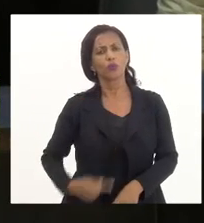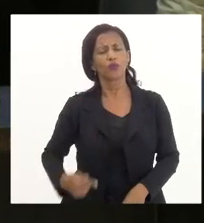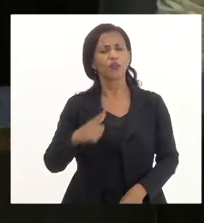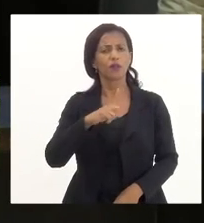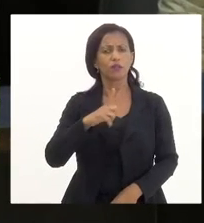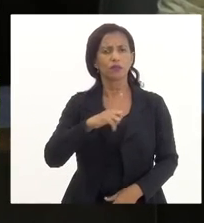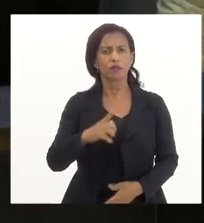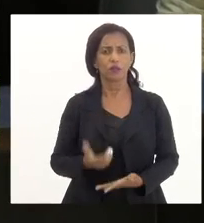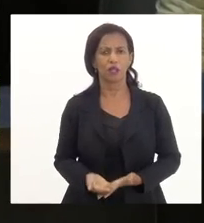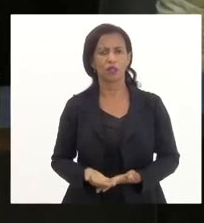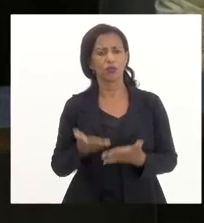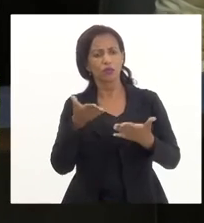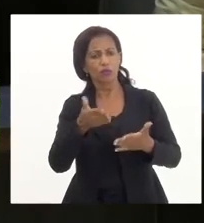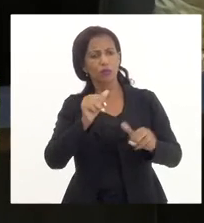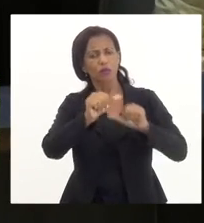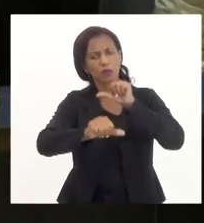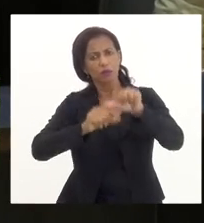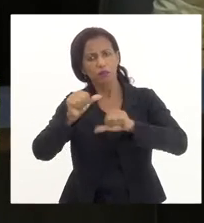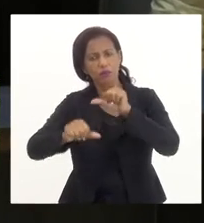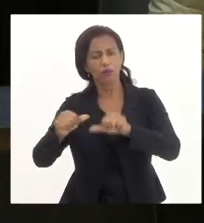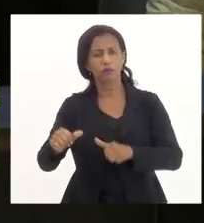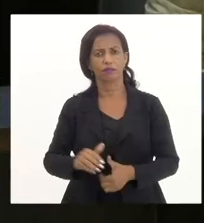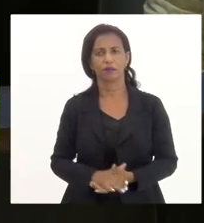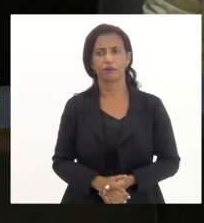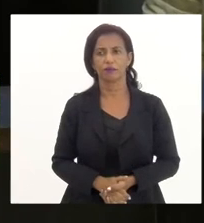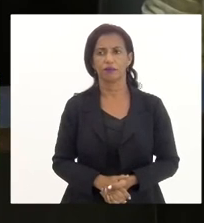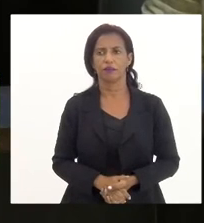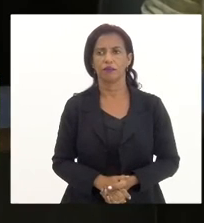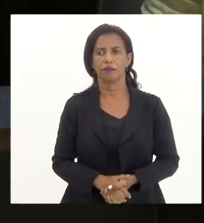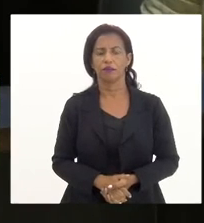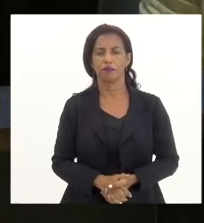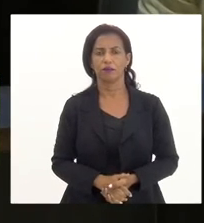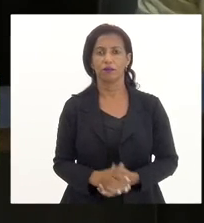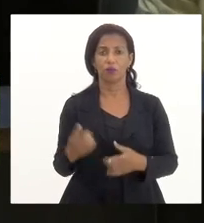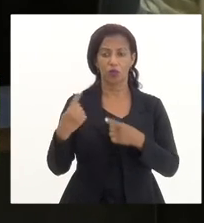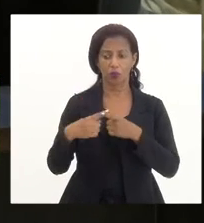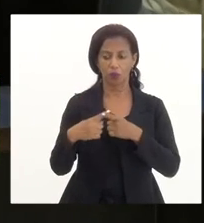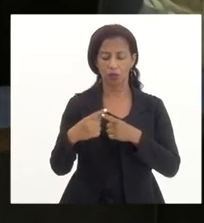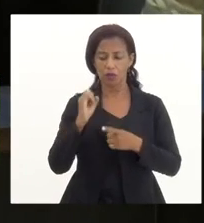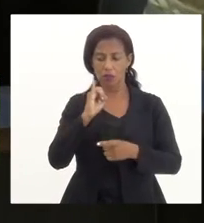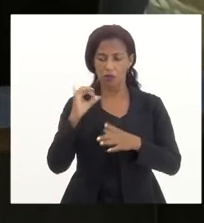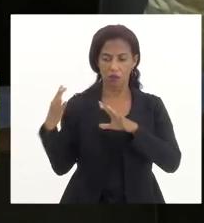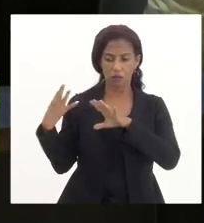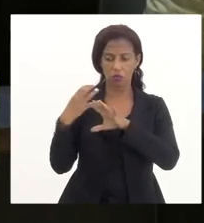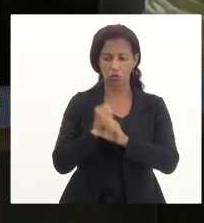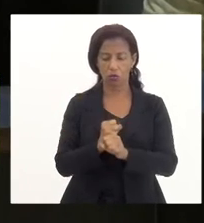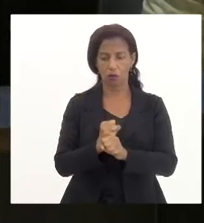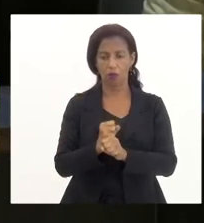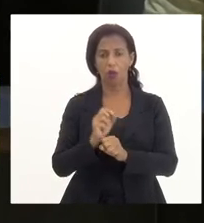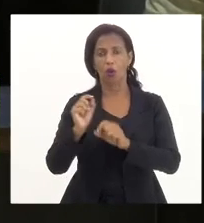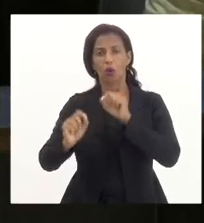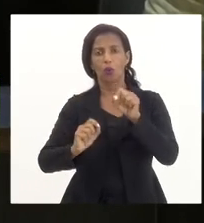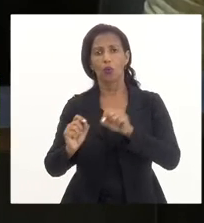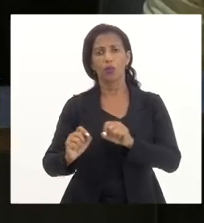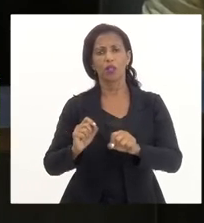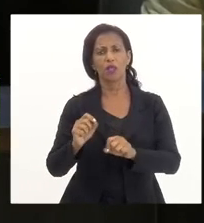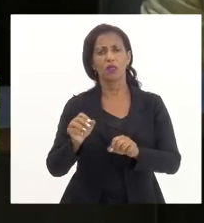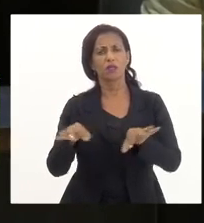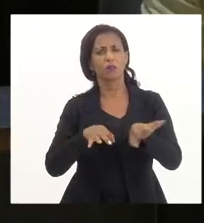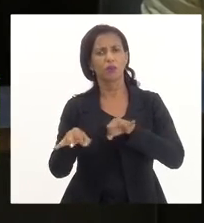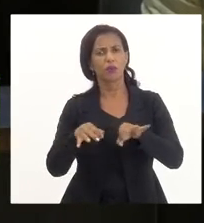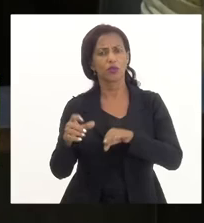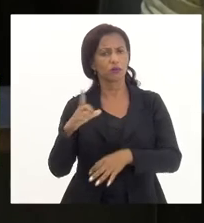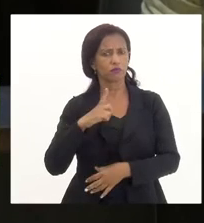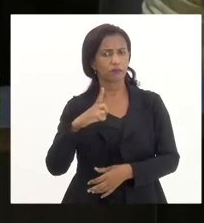tem sobre essas mudanças é porque se a gente soma o que esse projeto traz